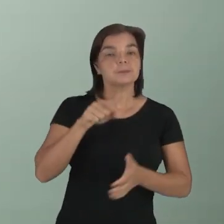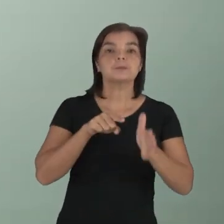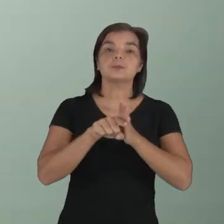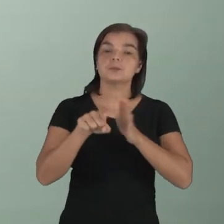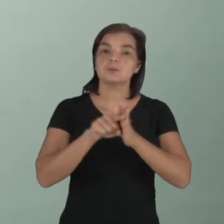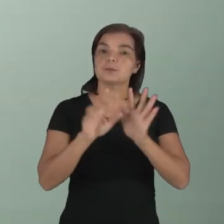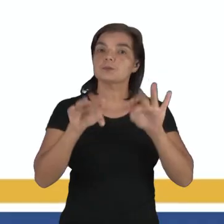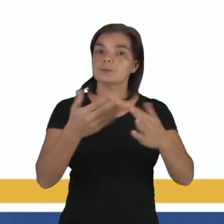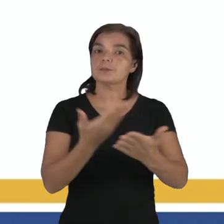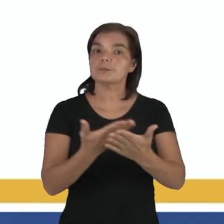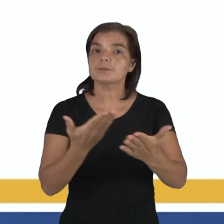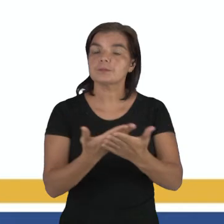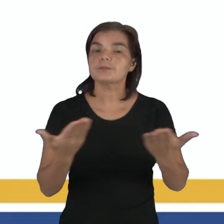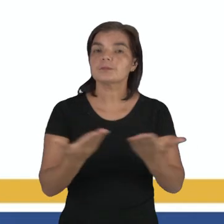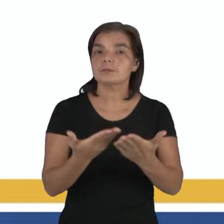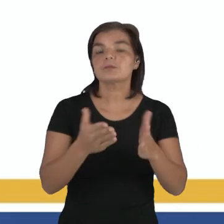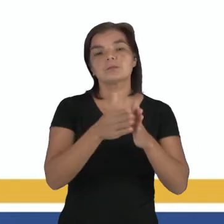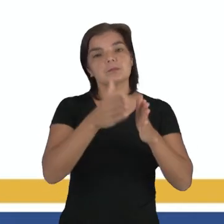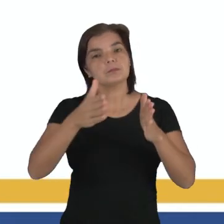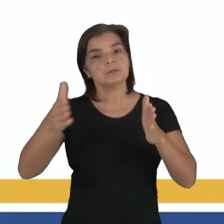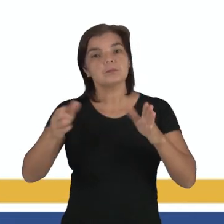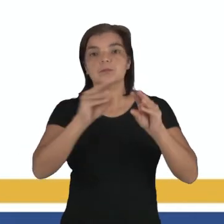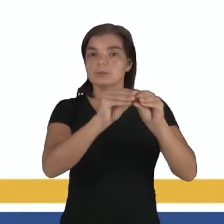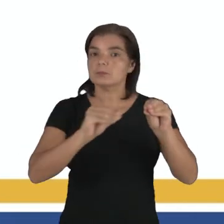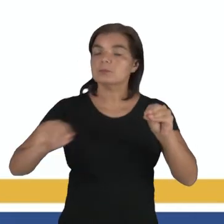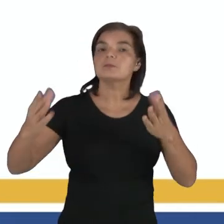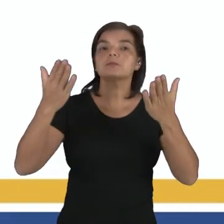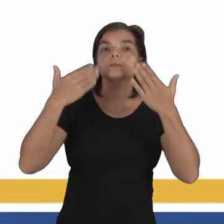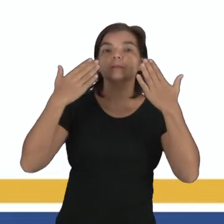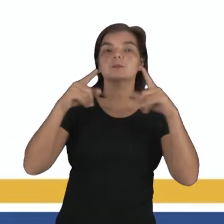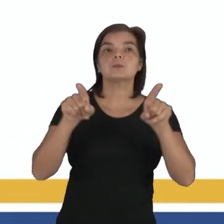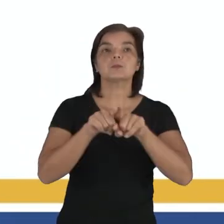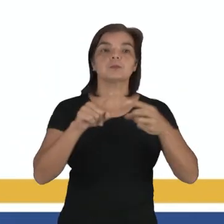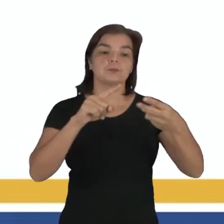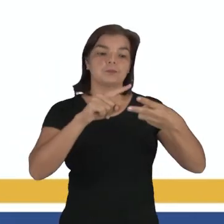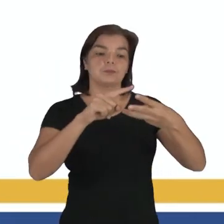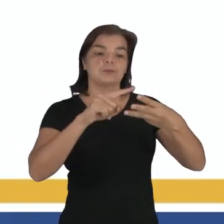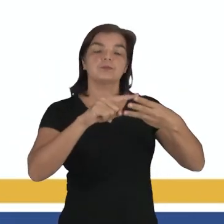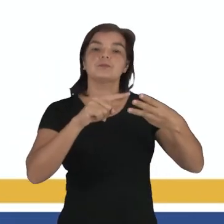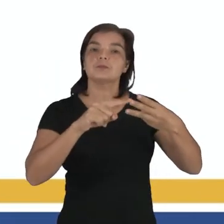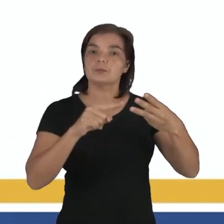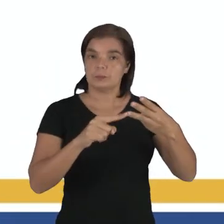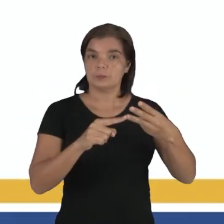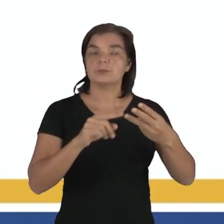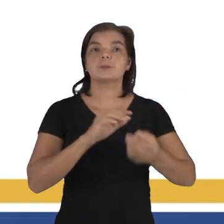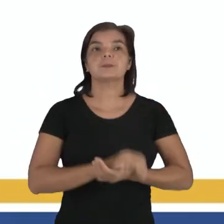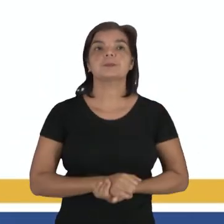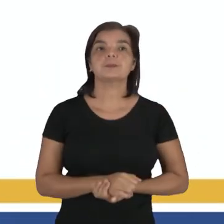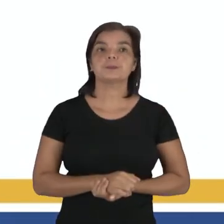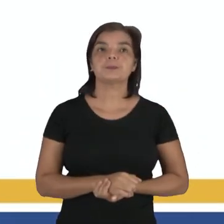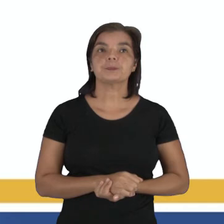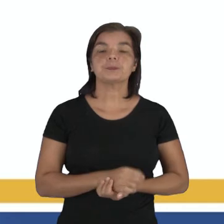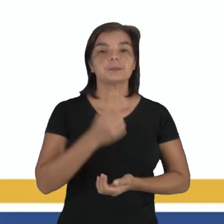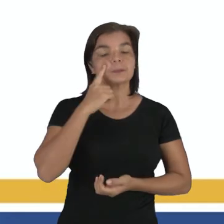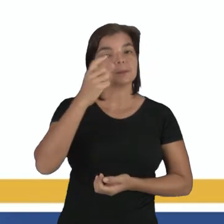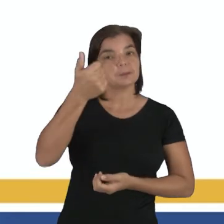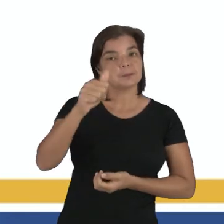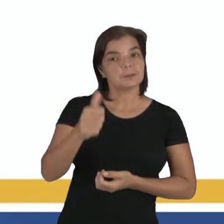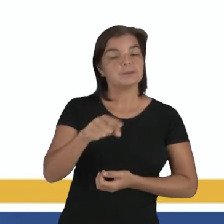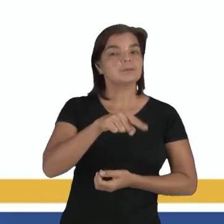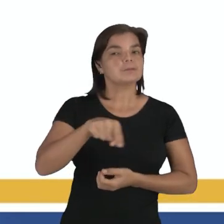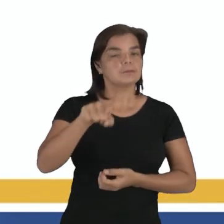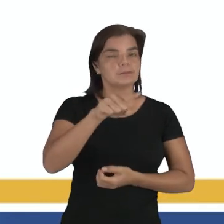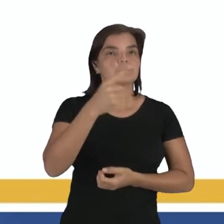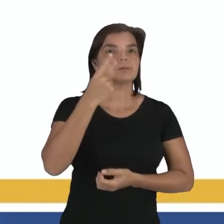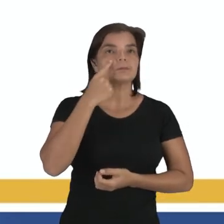uma questão para finalizar nossa aula sobre esses processos de transferência de calor. Eu trouxe três pontos para a gente analisar e